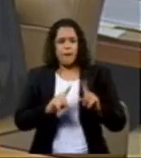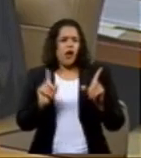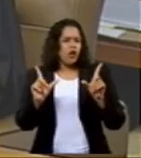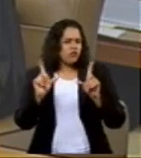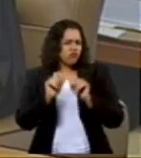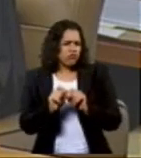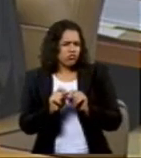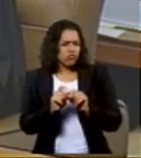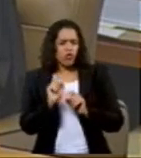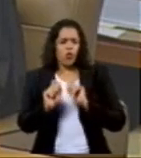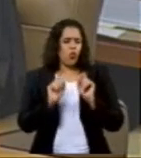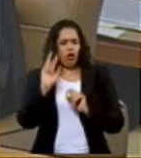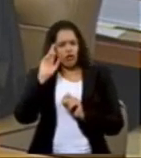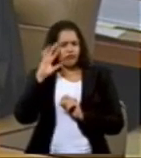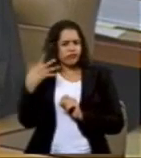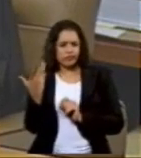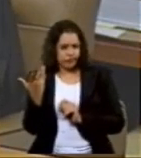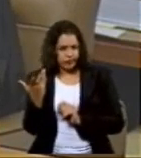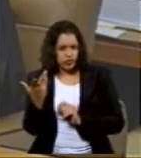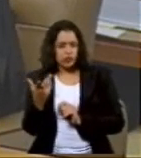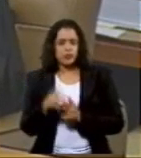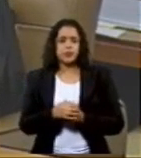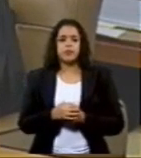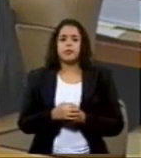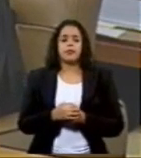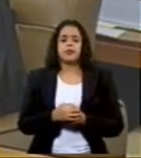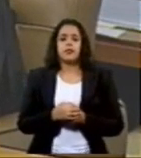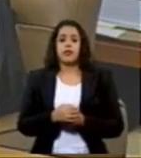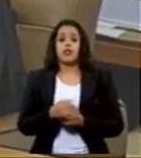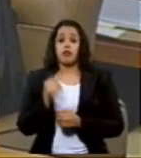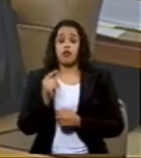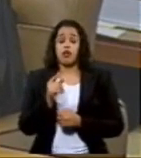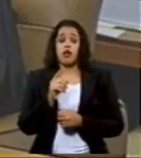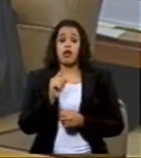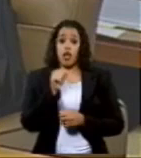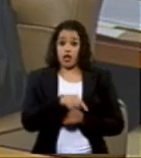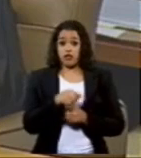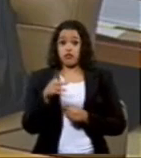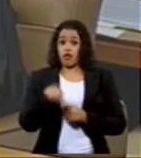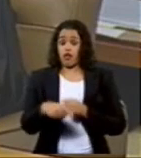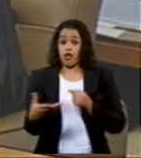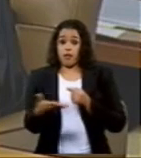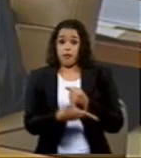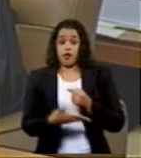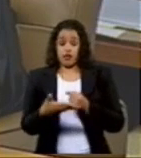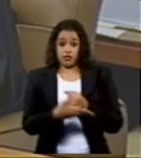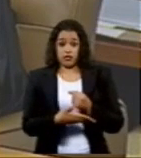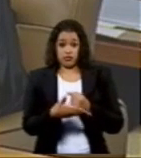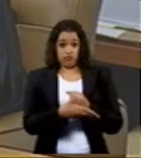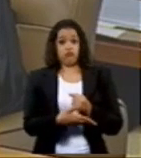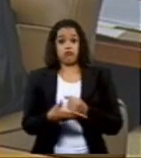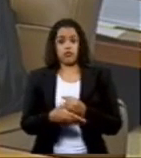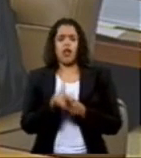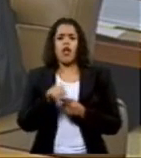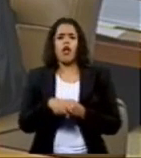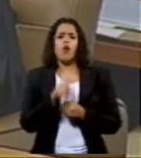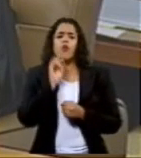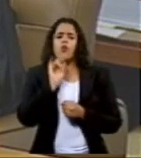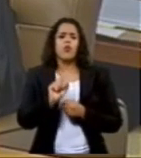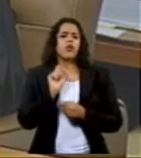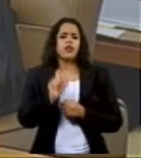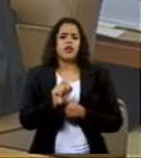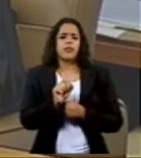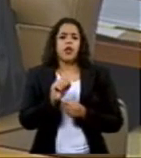sumo que se decidiu, e esta é a essência da decisão recorrida, é o deferimento